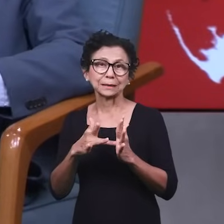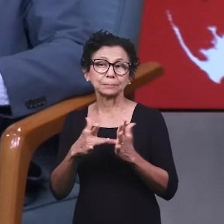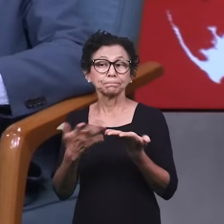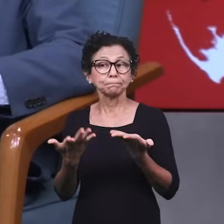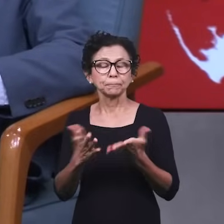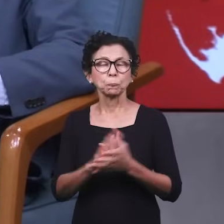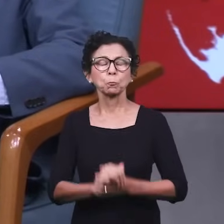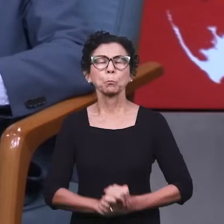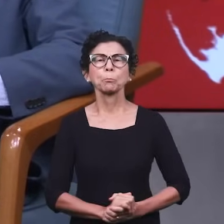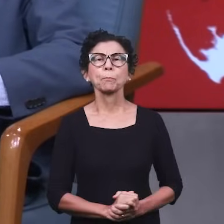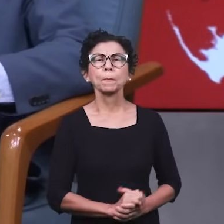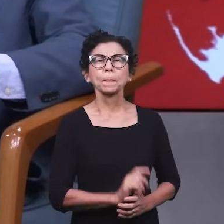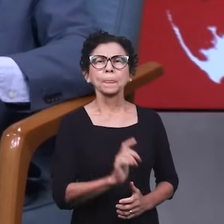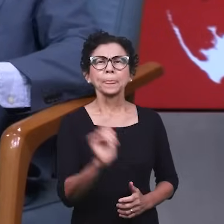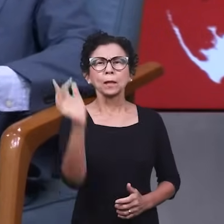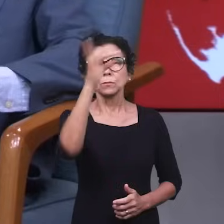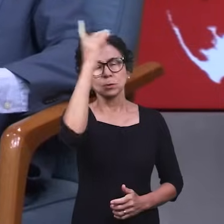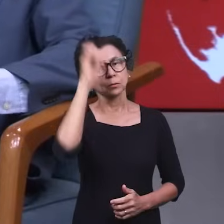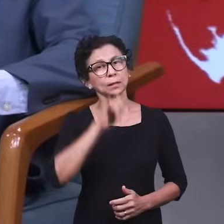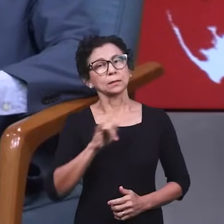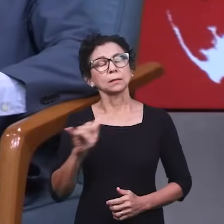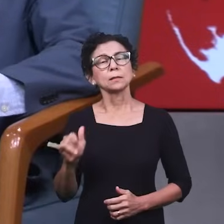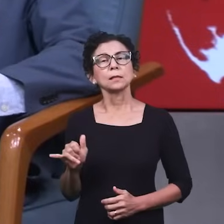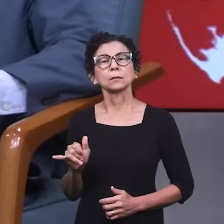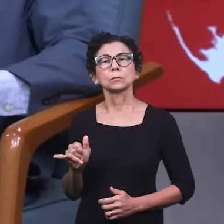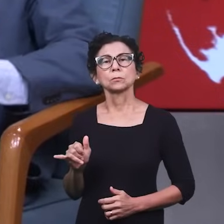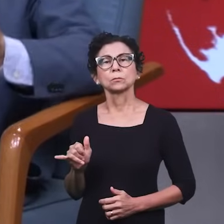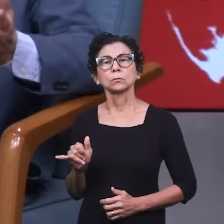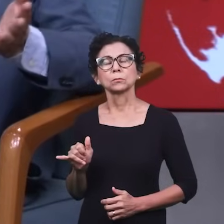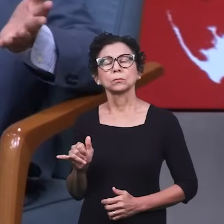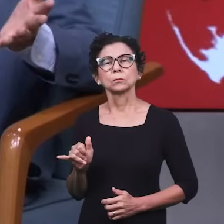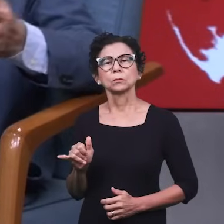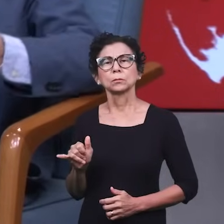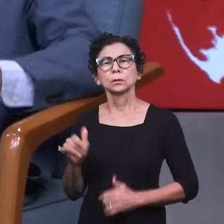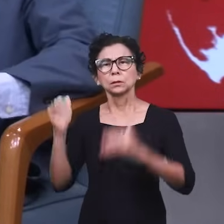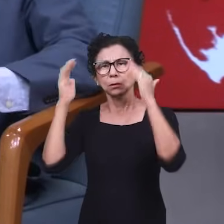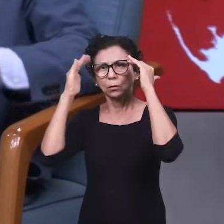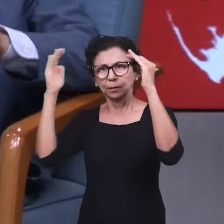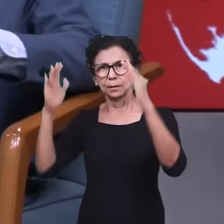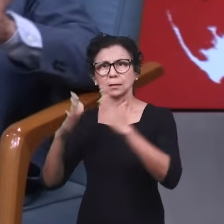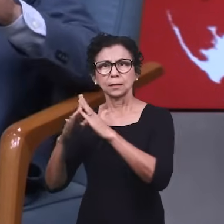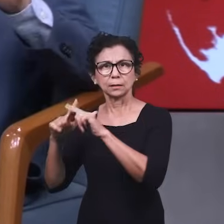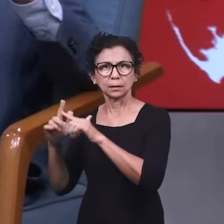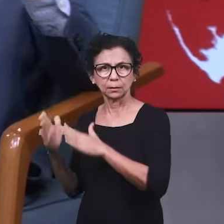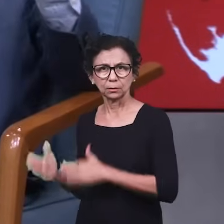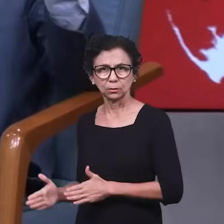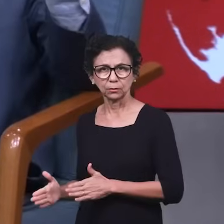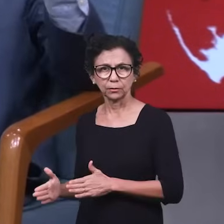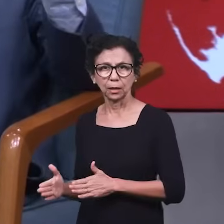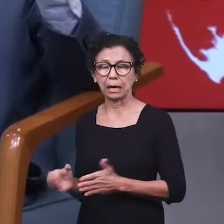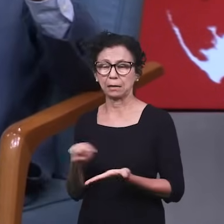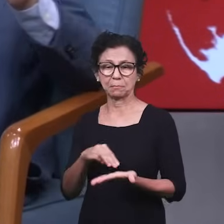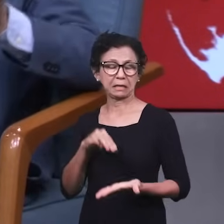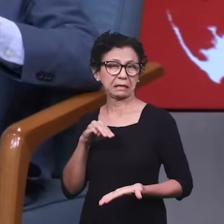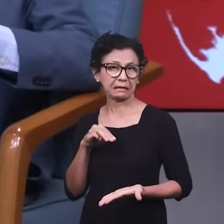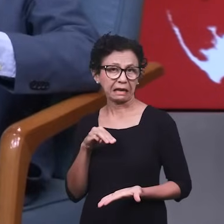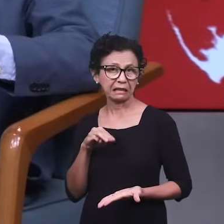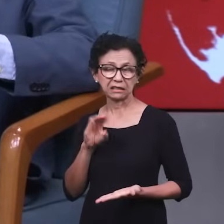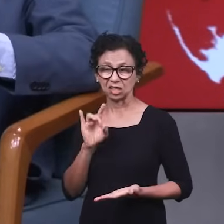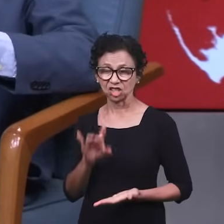que ouvir a voz do Espírito Santo. E quem é que está ouvindo a voz do Espírito Santo? A igreja fiel e verdadeira. Não estou falando que é a igreja cristã